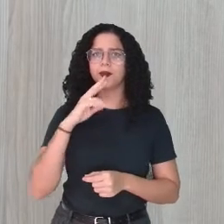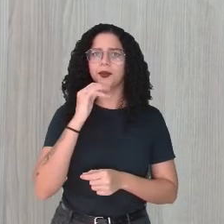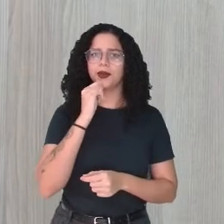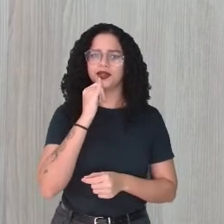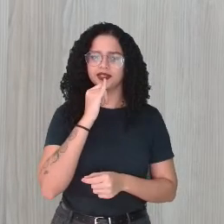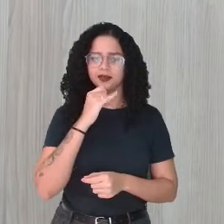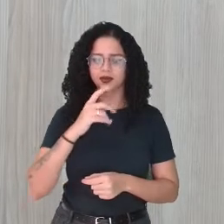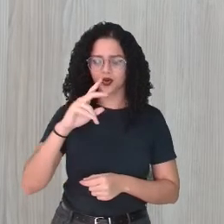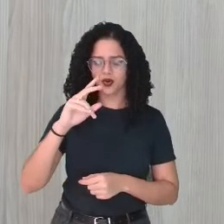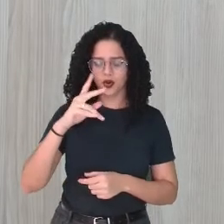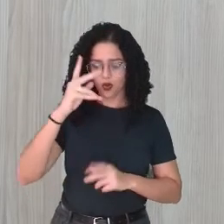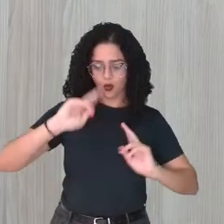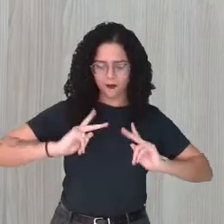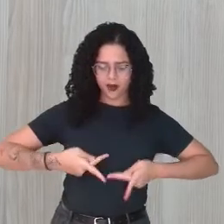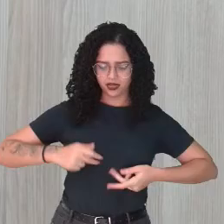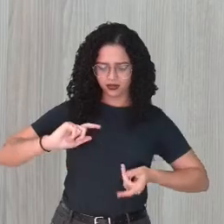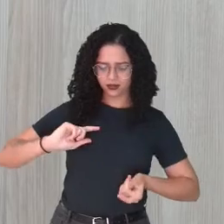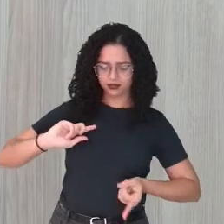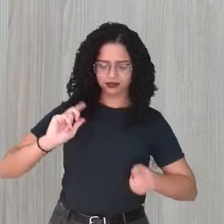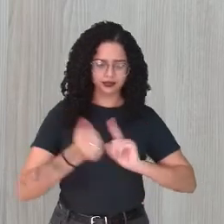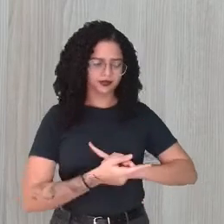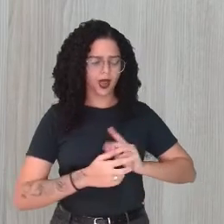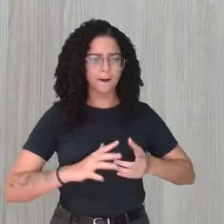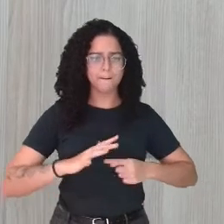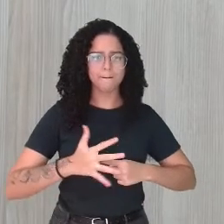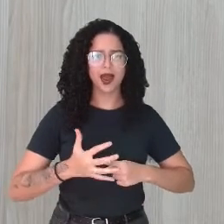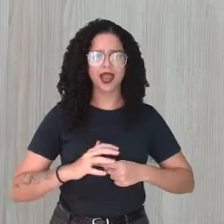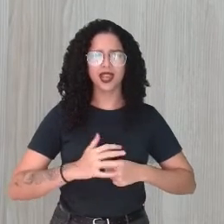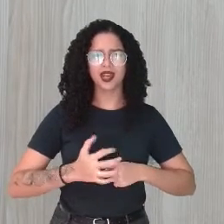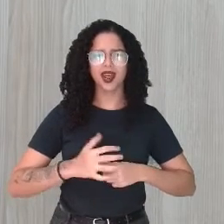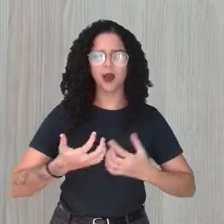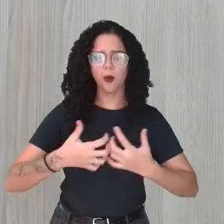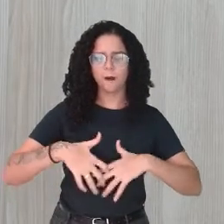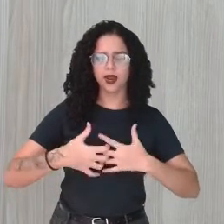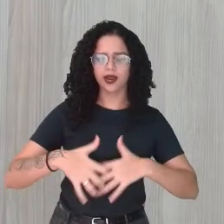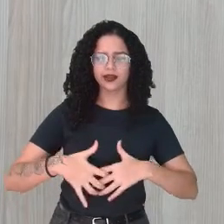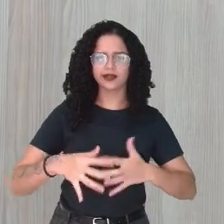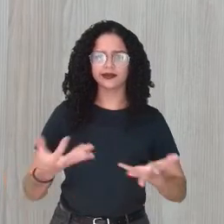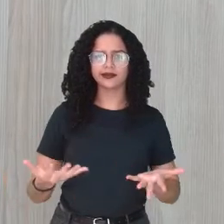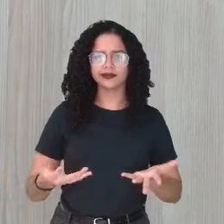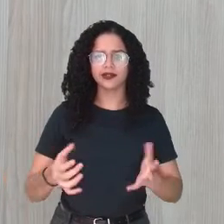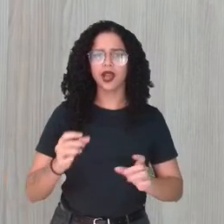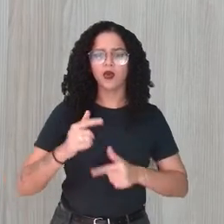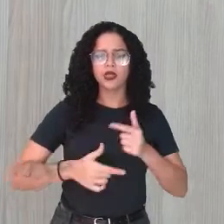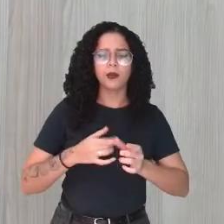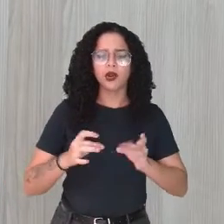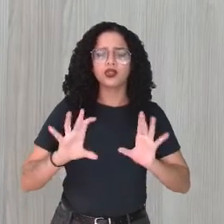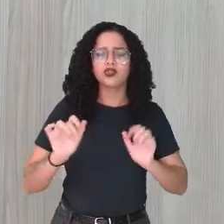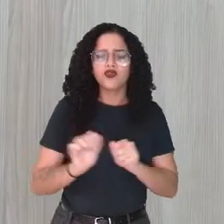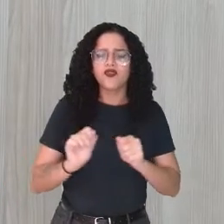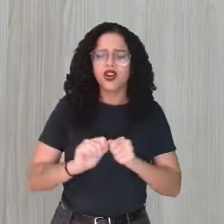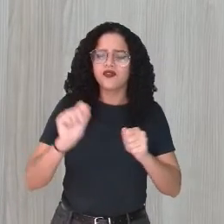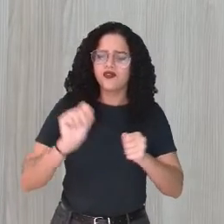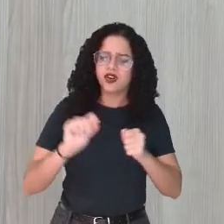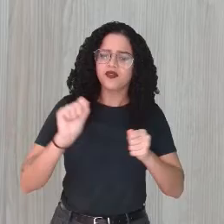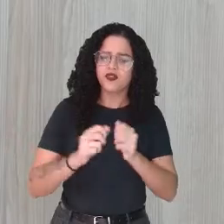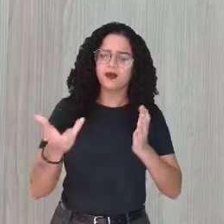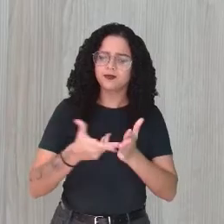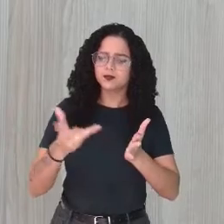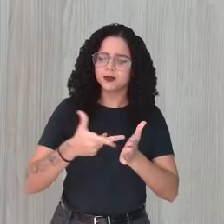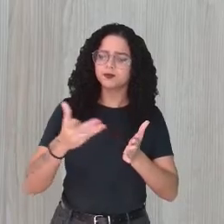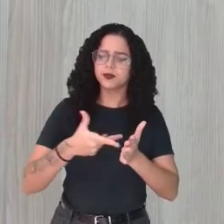máquina, mecanizado, né? É um trabalho que você só está reproduzindo, não é um trabalho que você tem